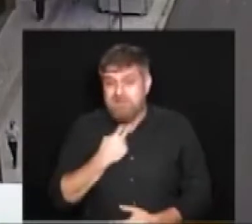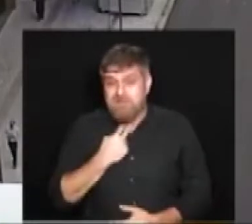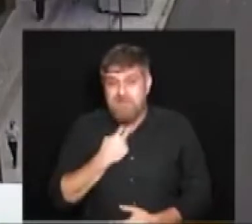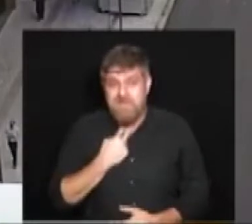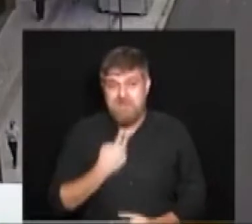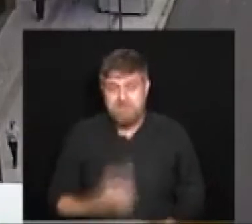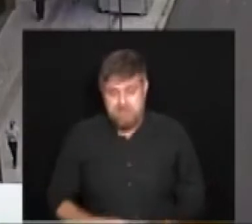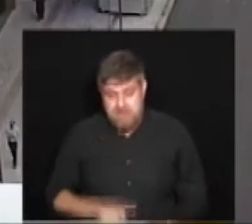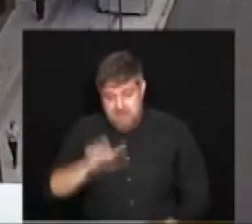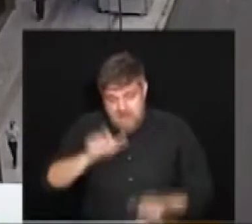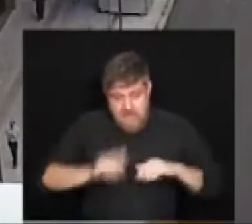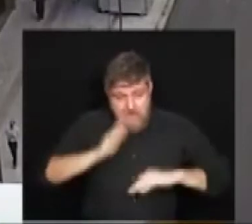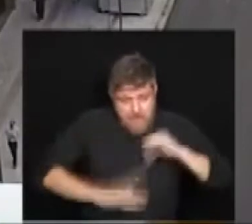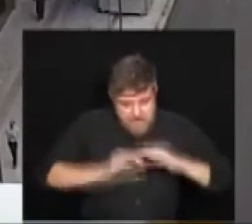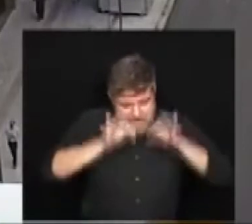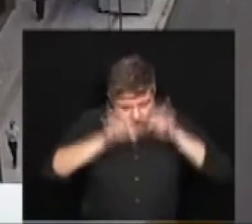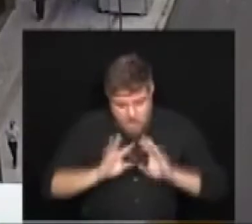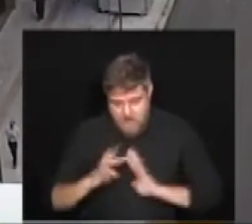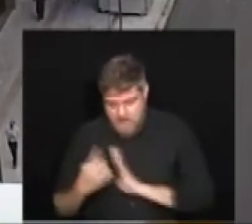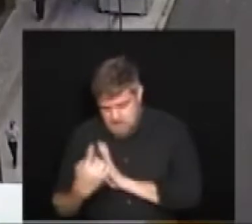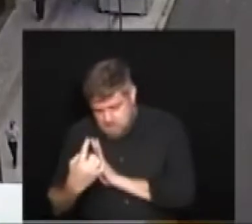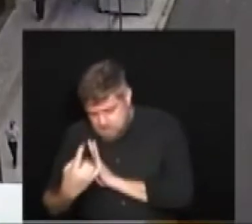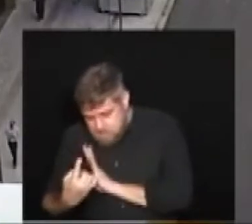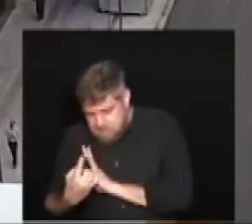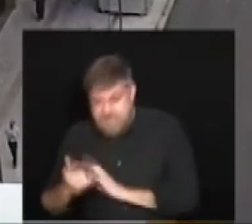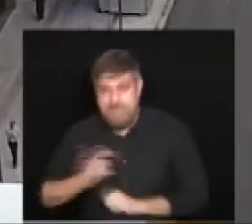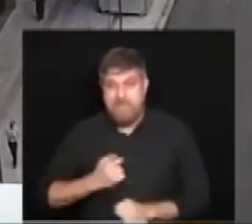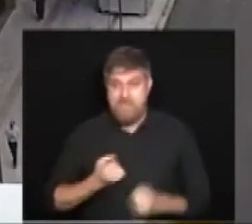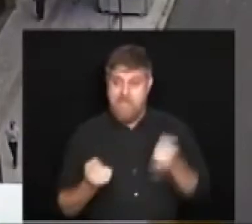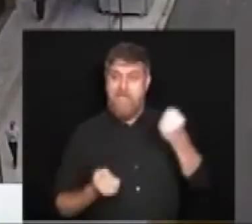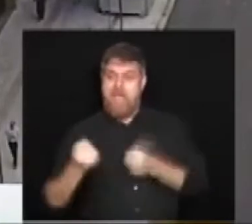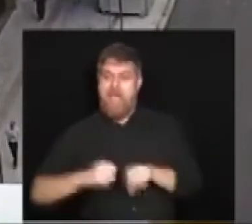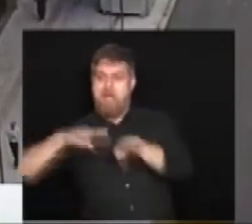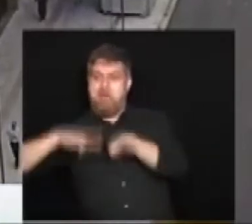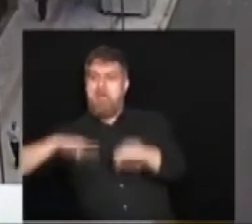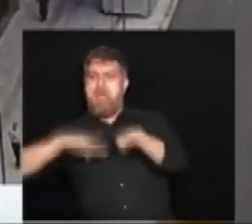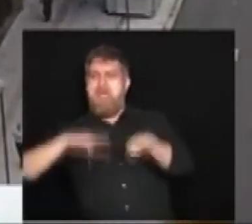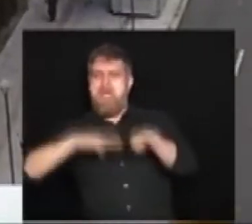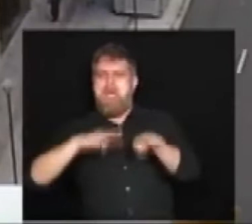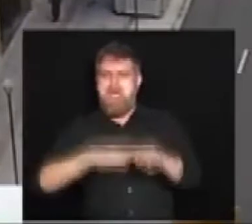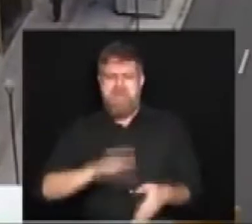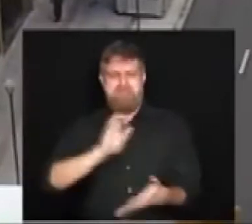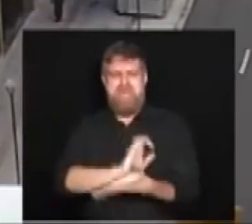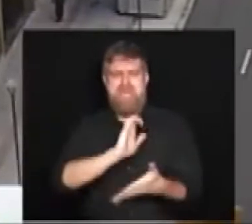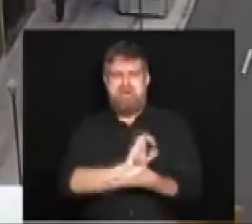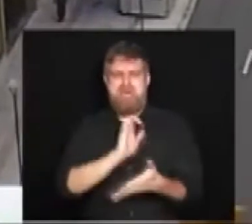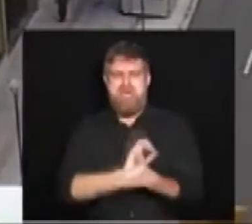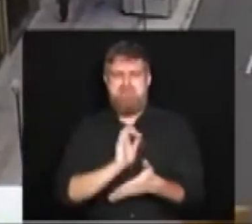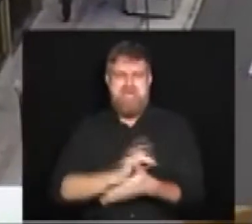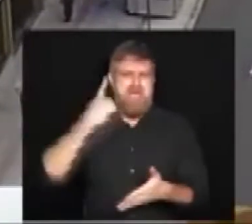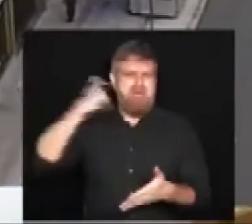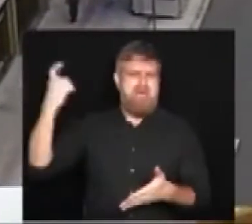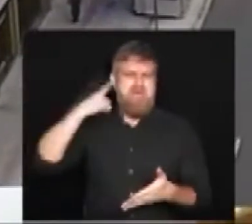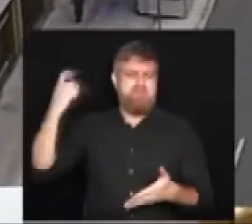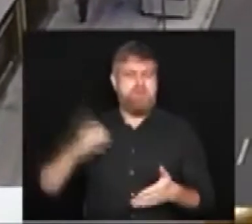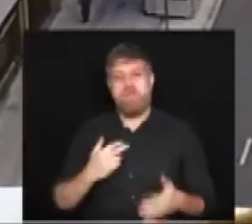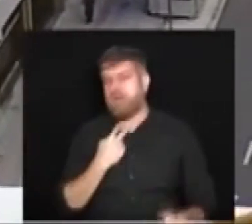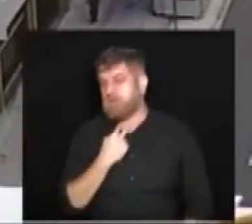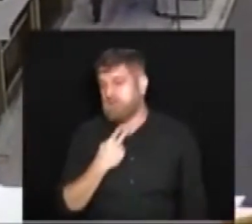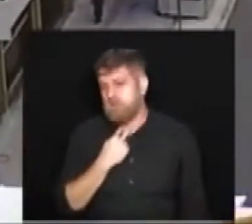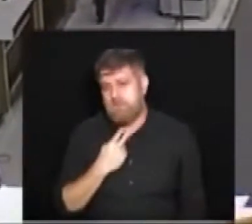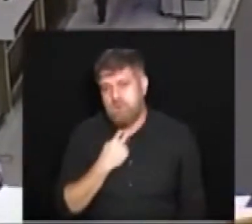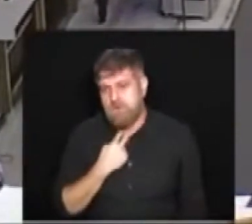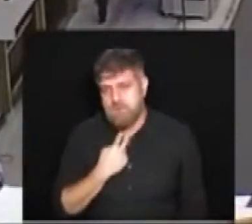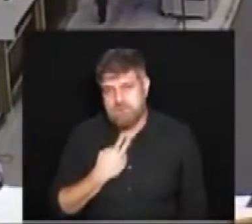coisas corretamente, quem está se resguardando. Fora isso, nada de multa, né? Orientação.